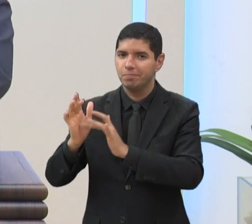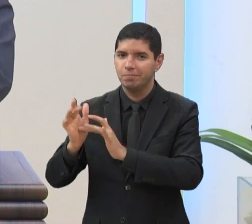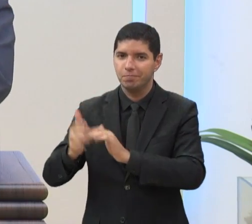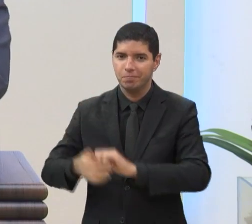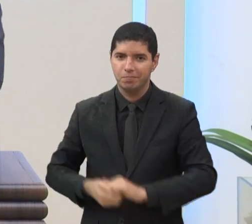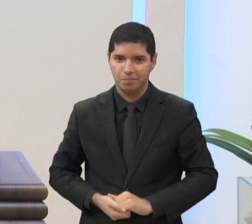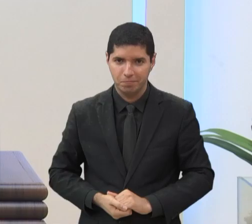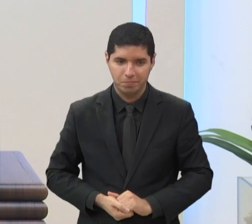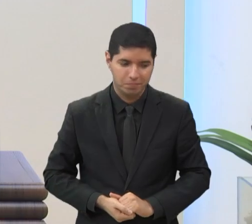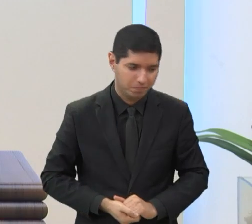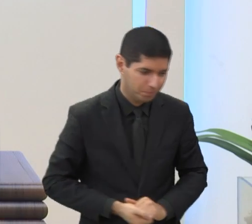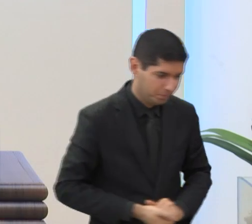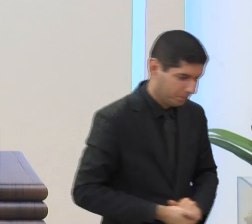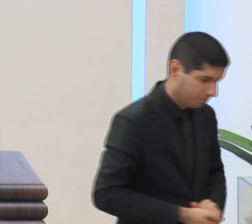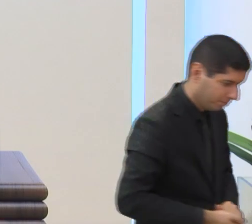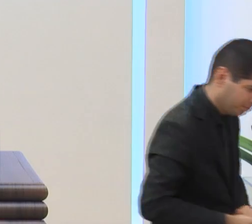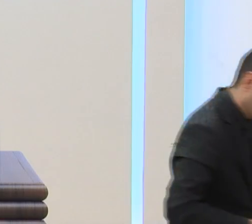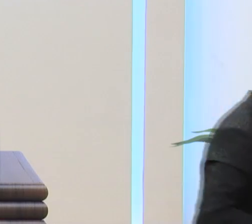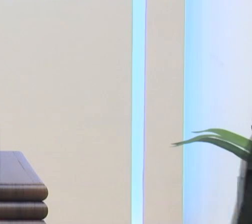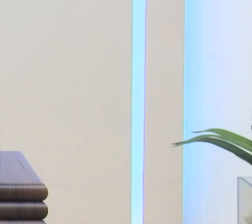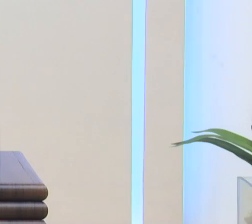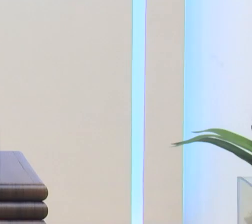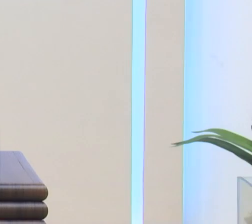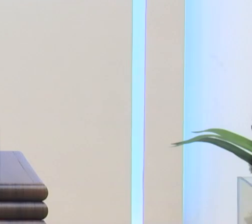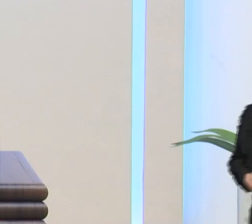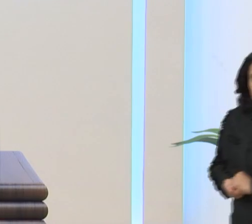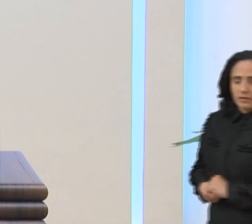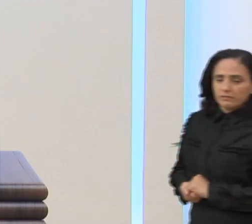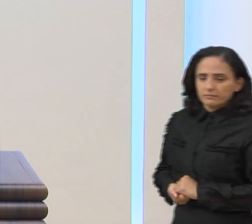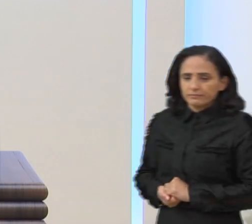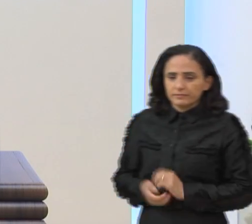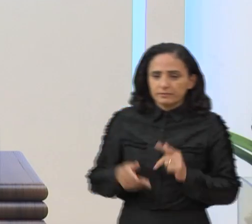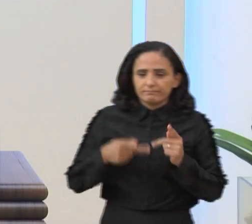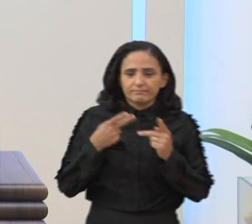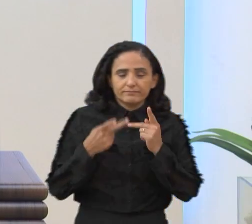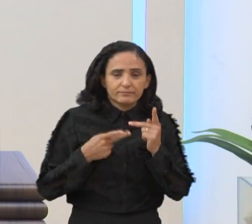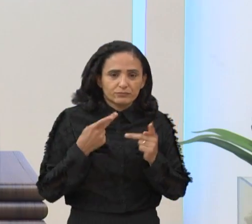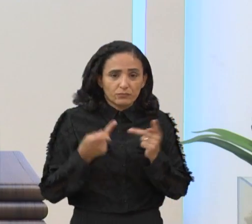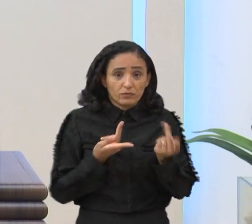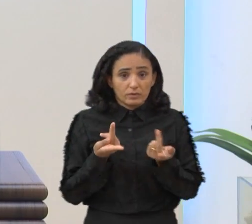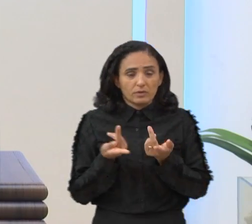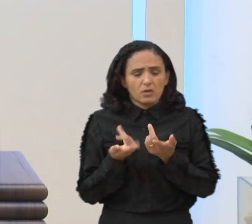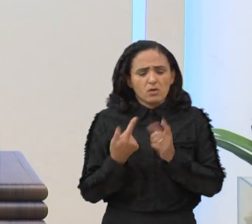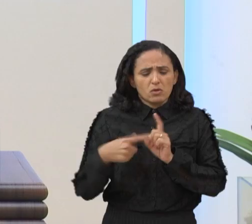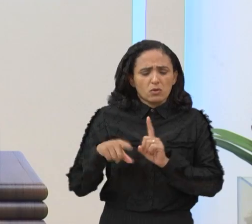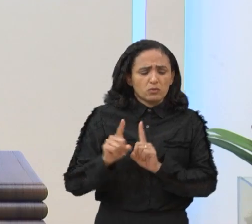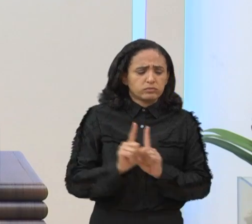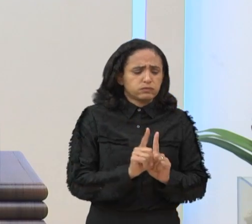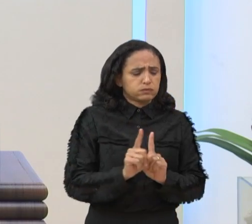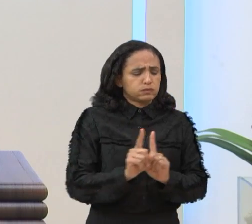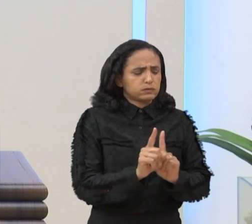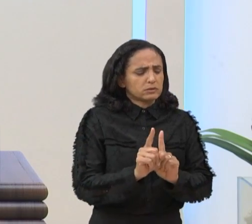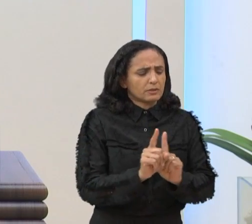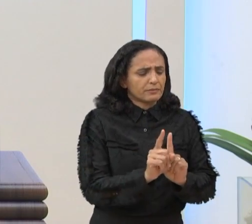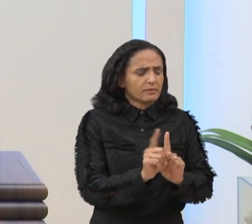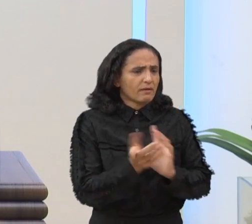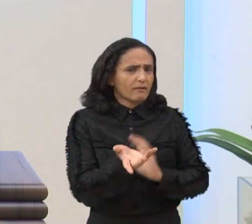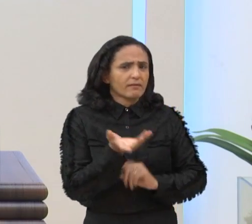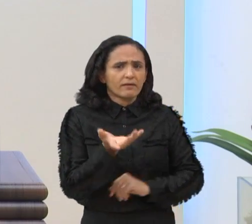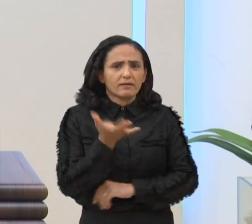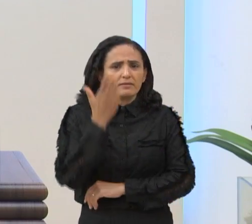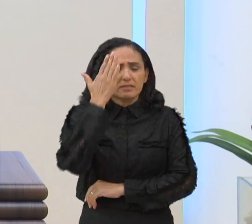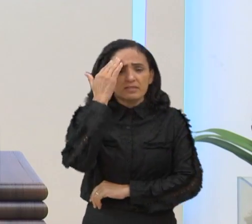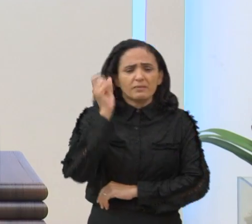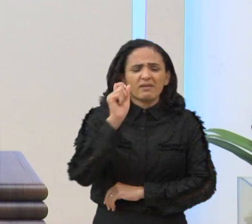vemos isto nesta passagem. Enquanto os discípulos olhavam, querendo saber